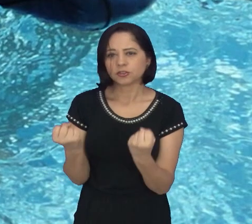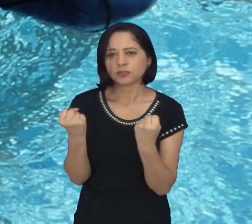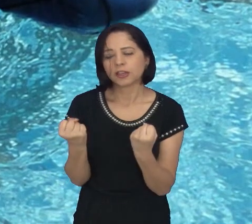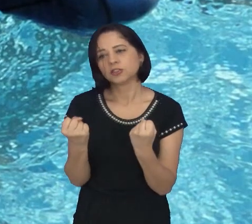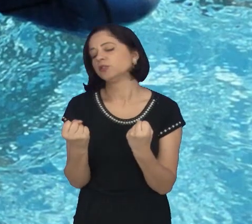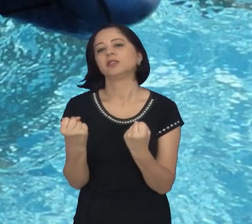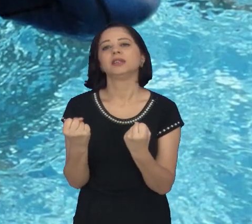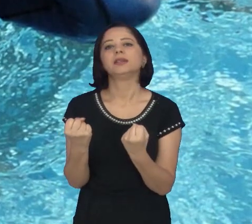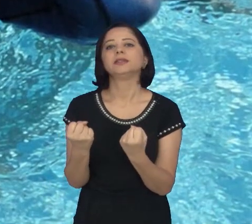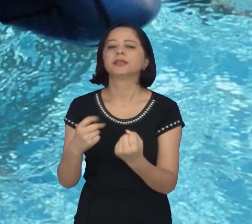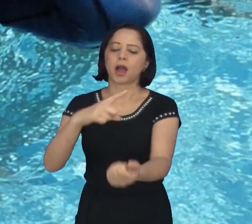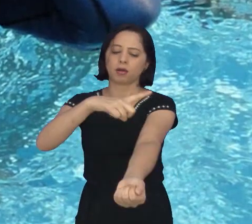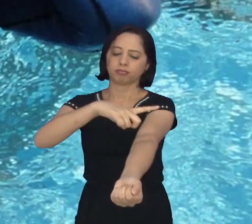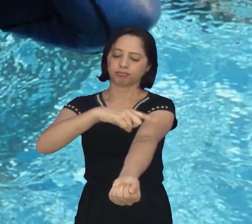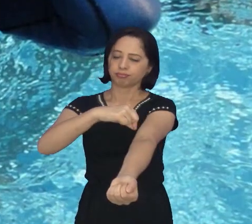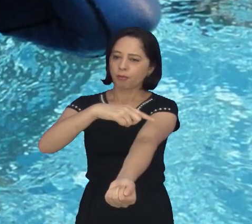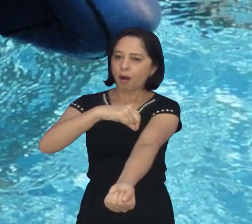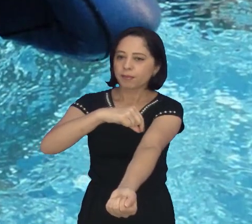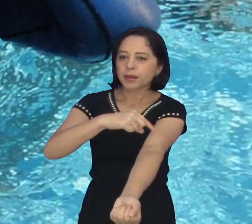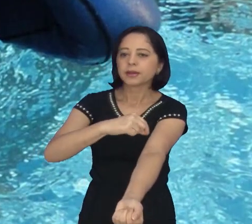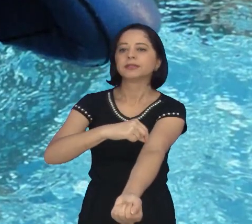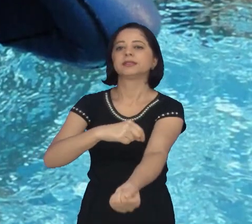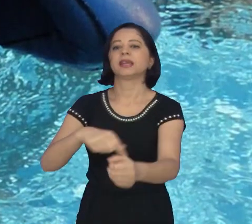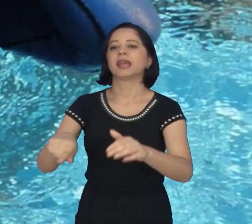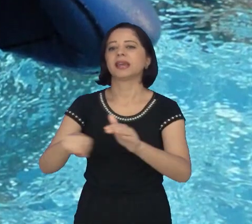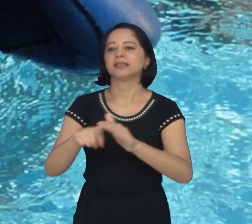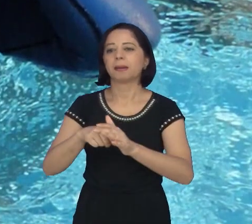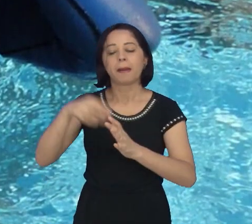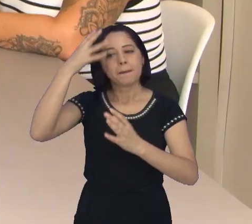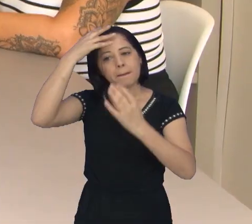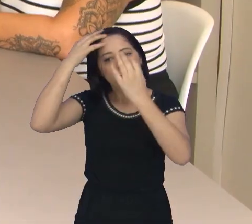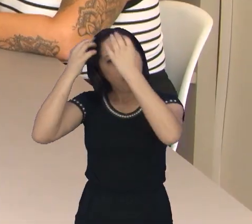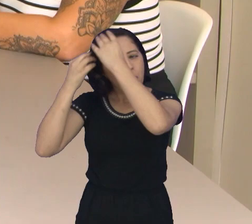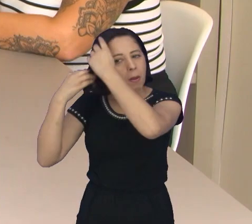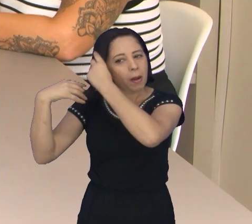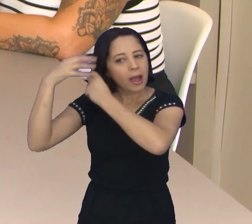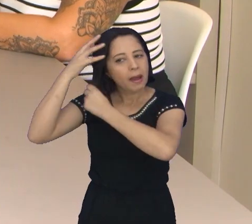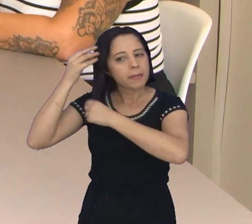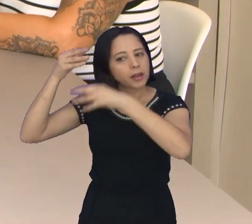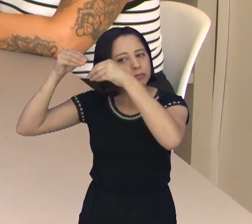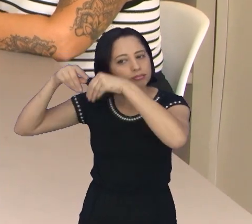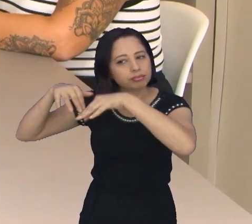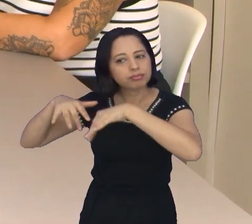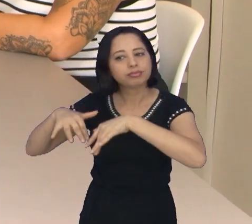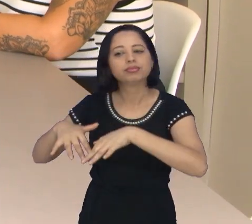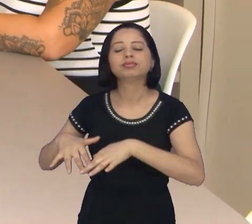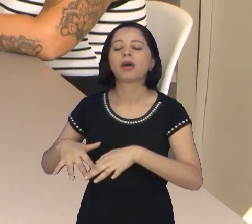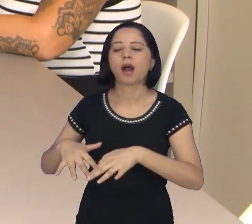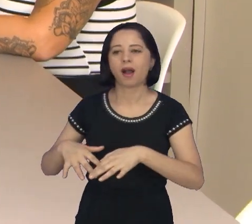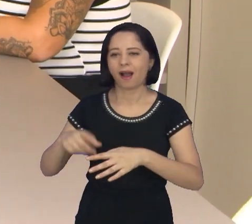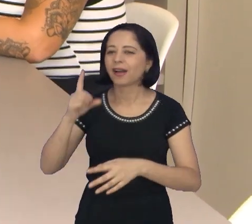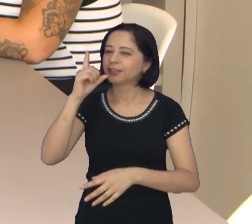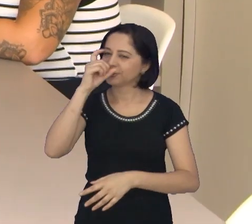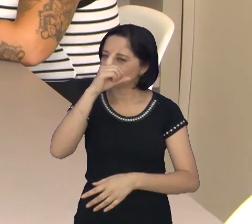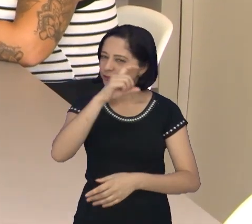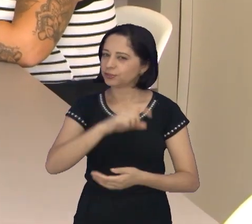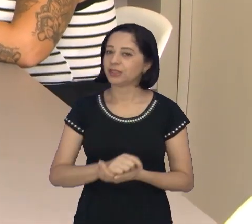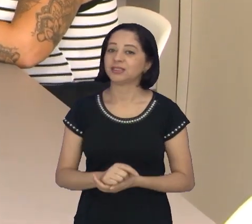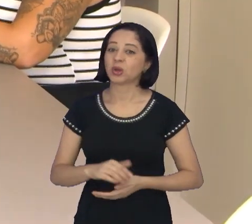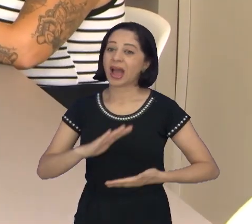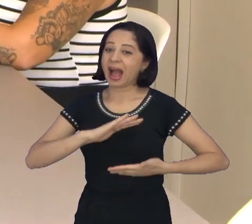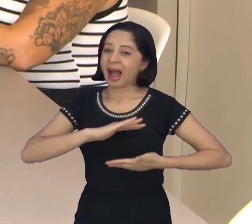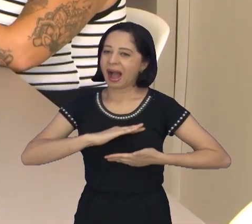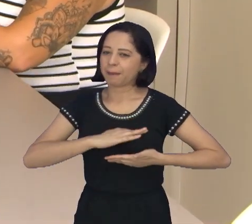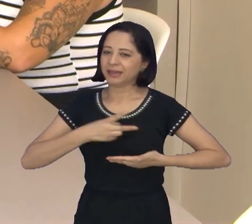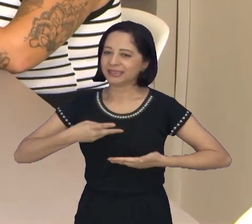pela quimioterapia, pela radioterapia, perdi os cabelos, que para uma mulher é muito difícil. Né? Tive a retirada da